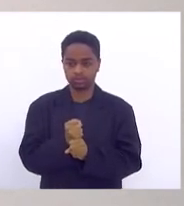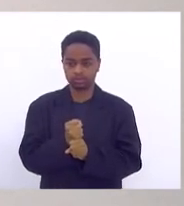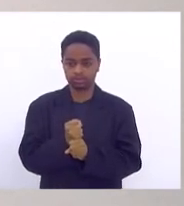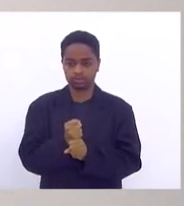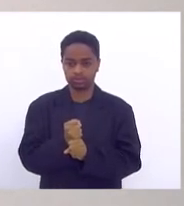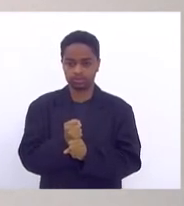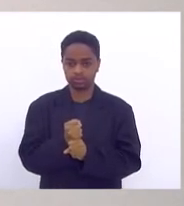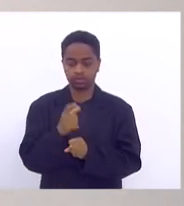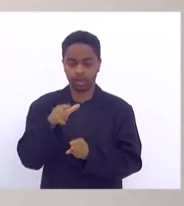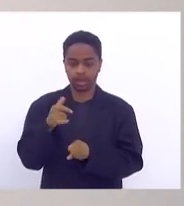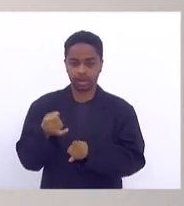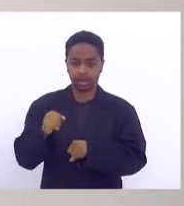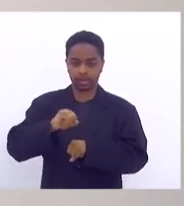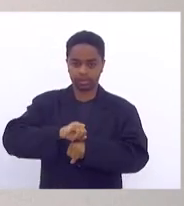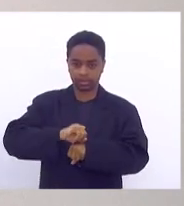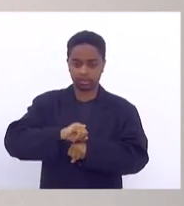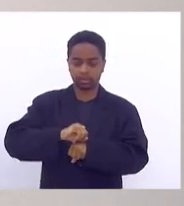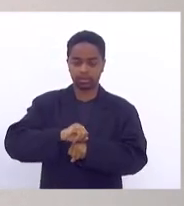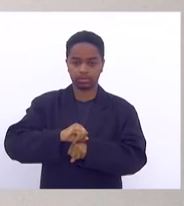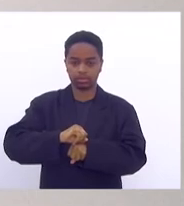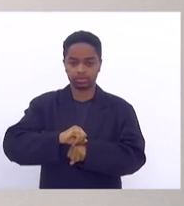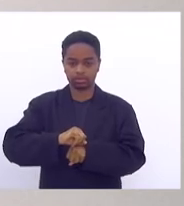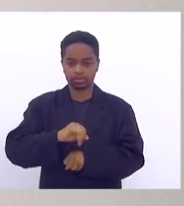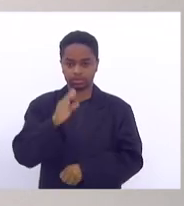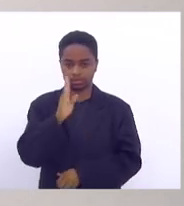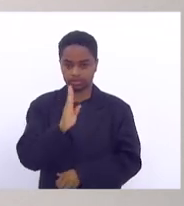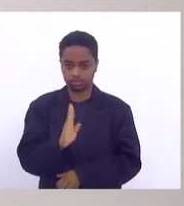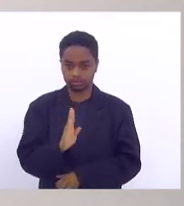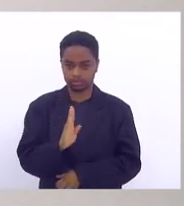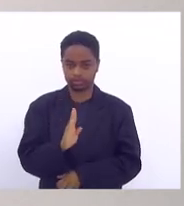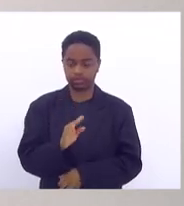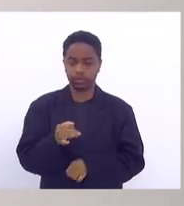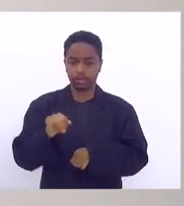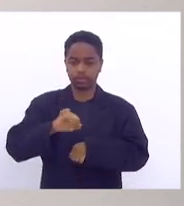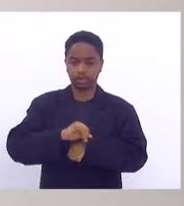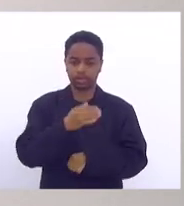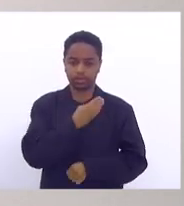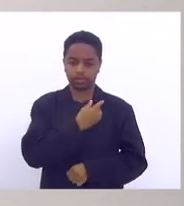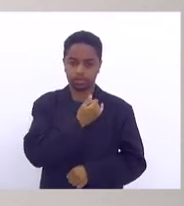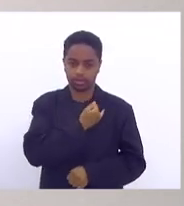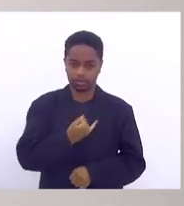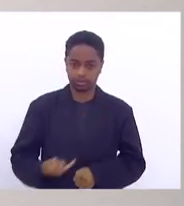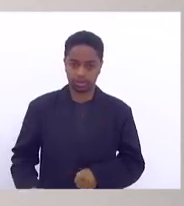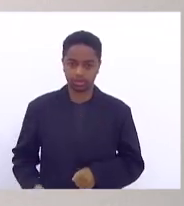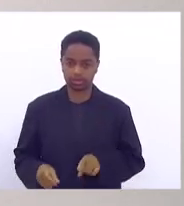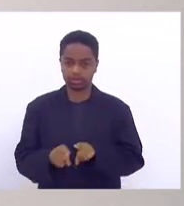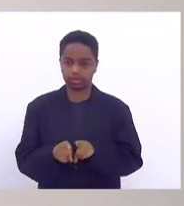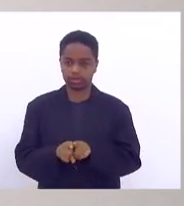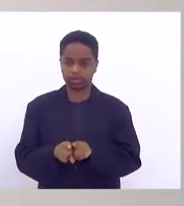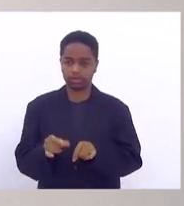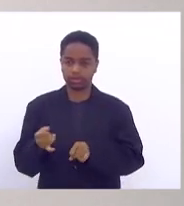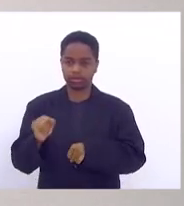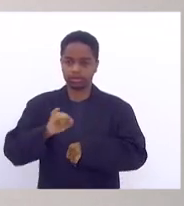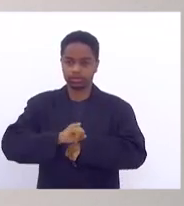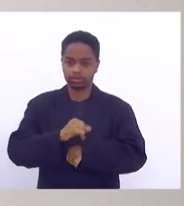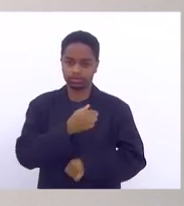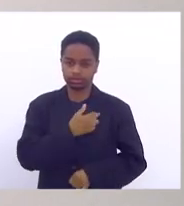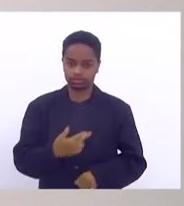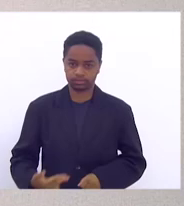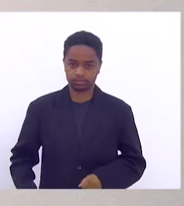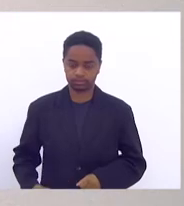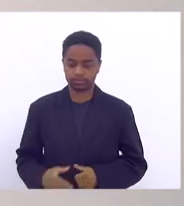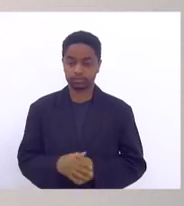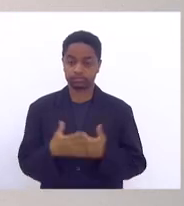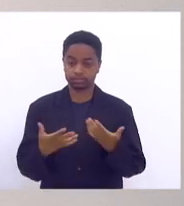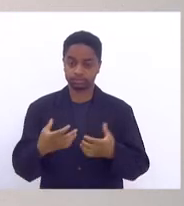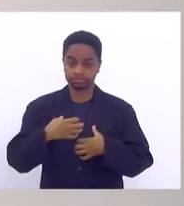sediou a capital né sediou a a capital do império e a capital da República então é uma honra